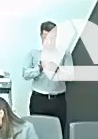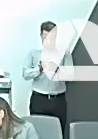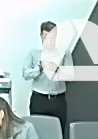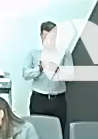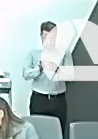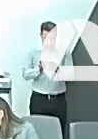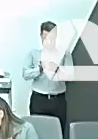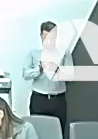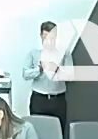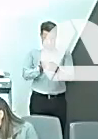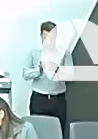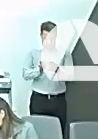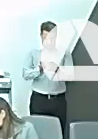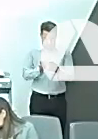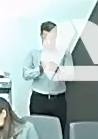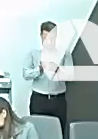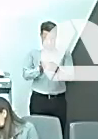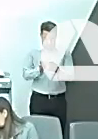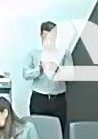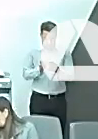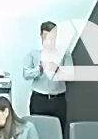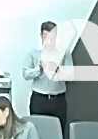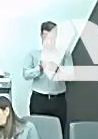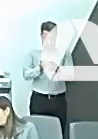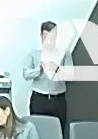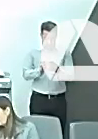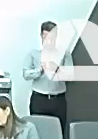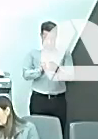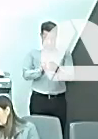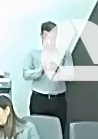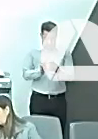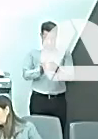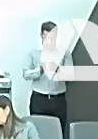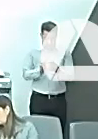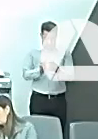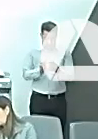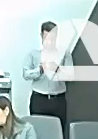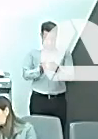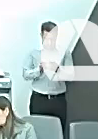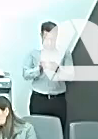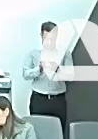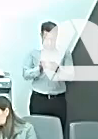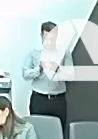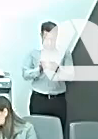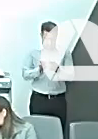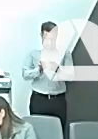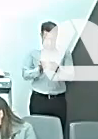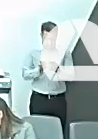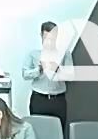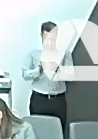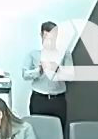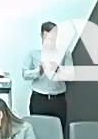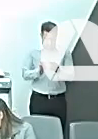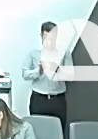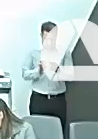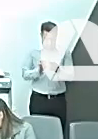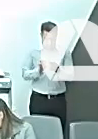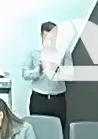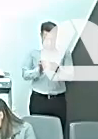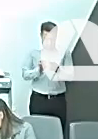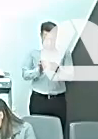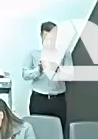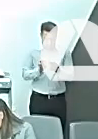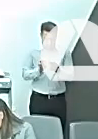coloca ele limita a isso tudo e que a gente tenha o aparato de advocacia geral do estado para defender o servidor